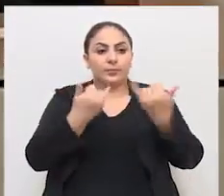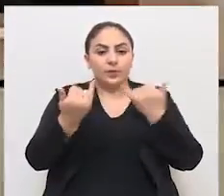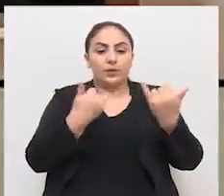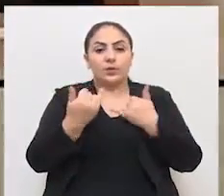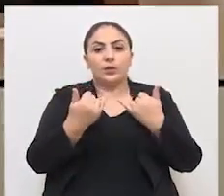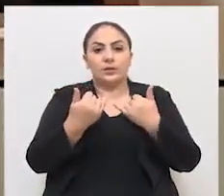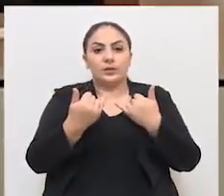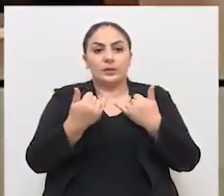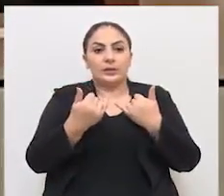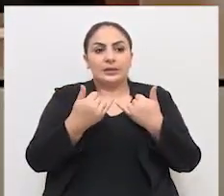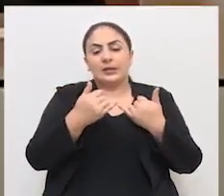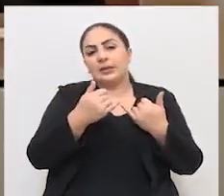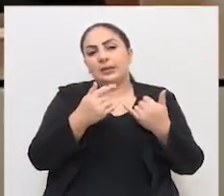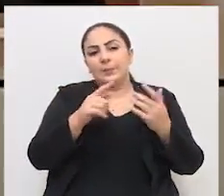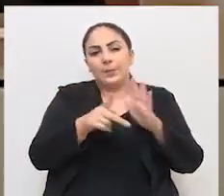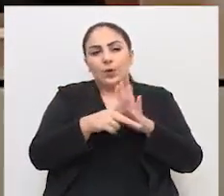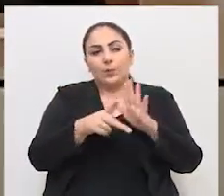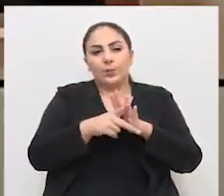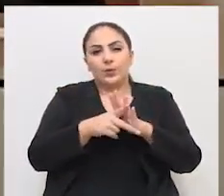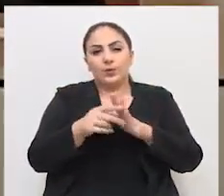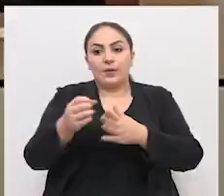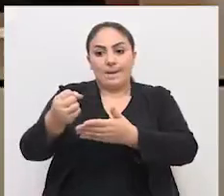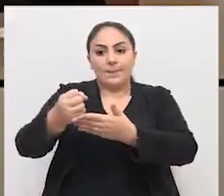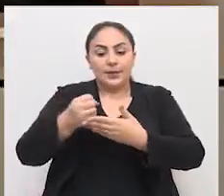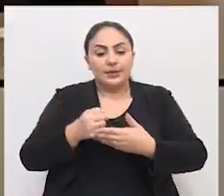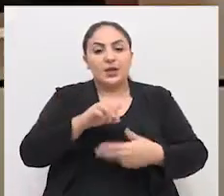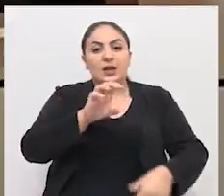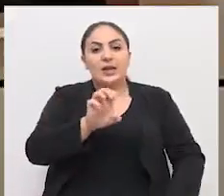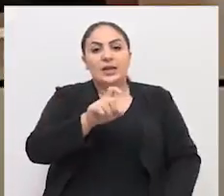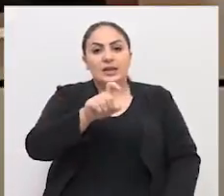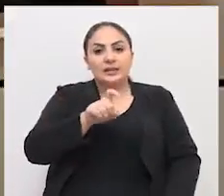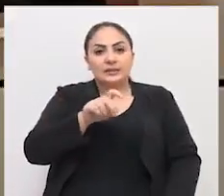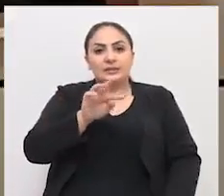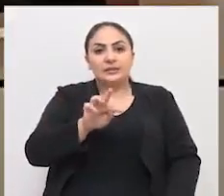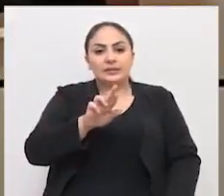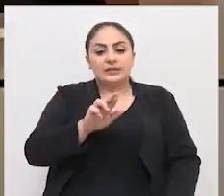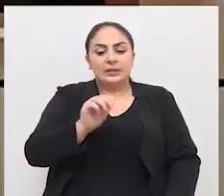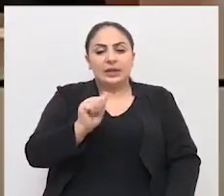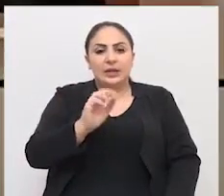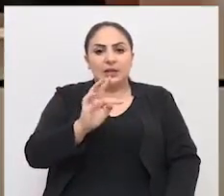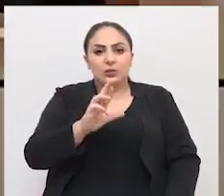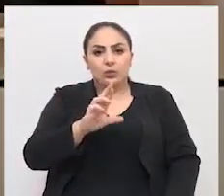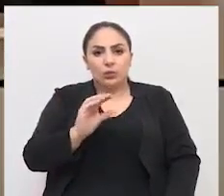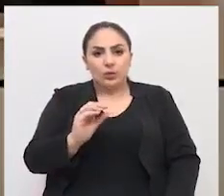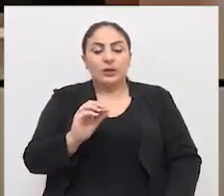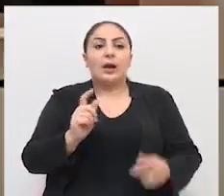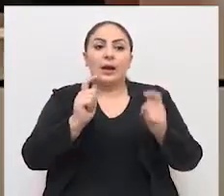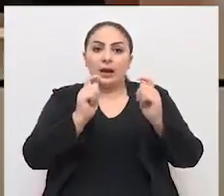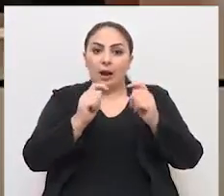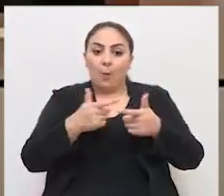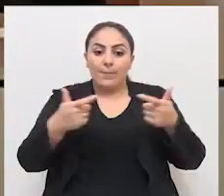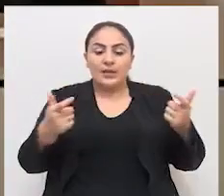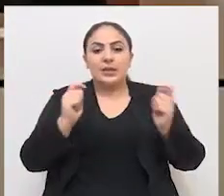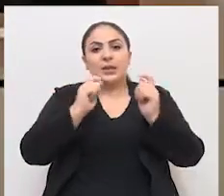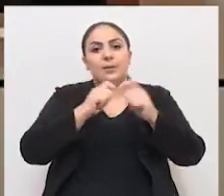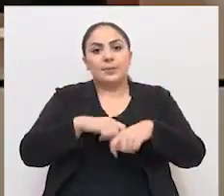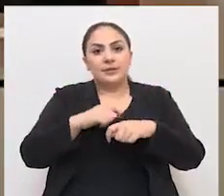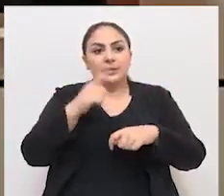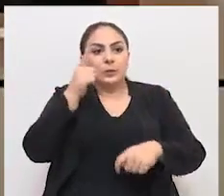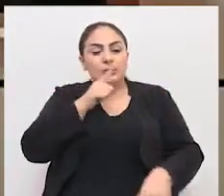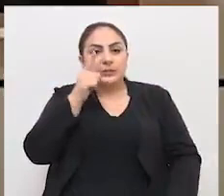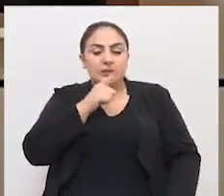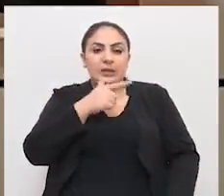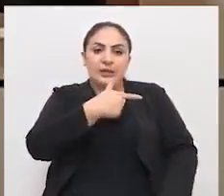notícia de um extrator, né, de um envio de um extrator que vai possibilitar nós aumentarmos a nossa capacidade